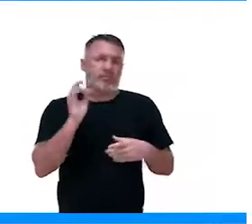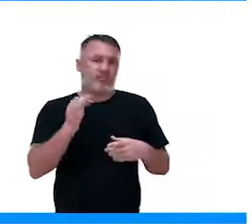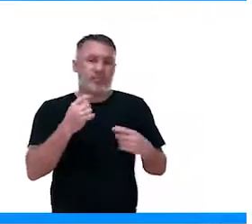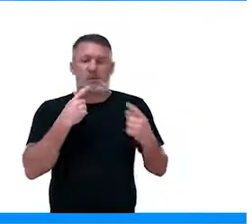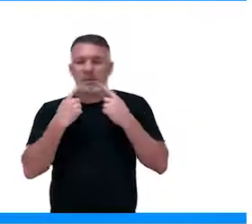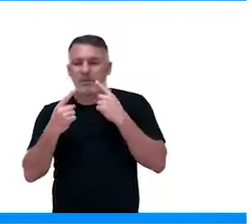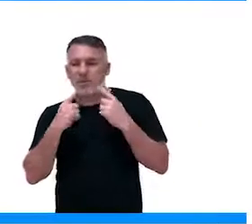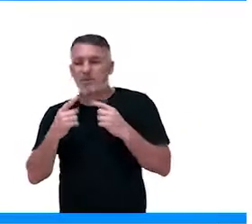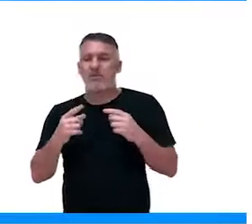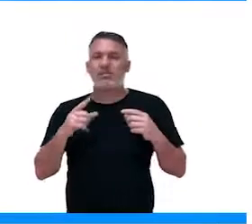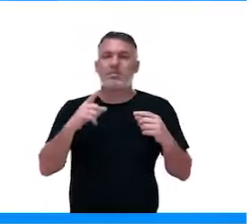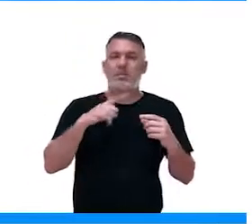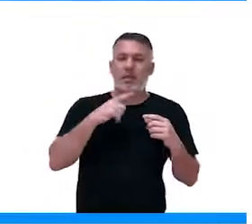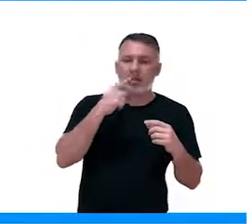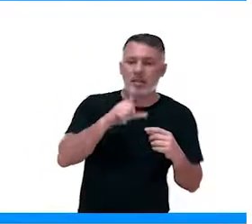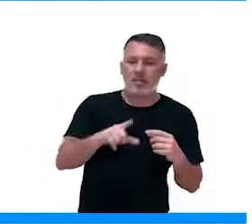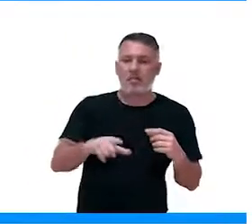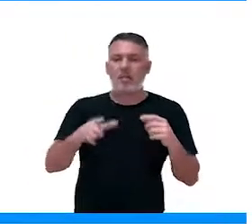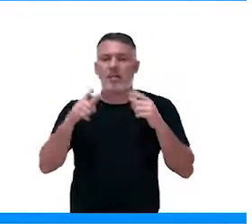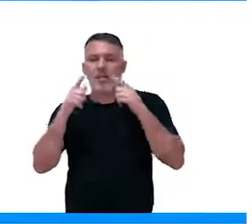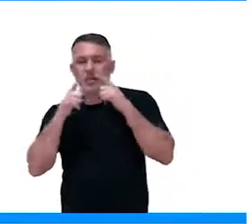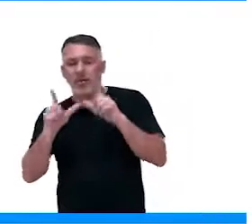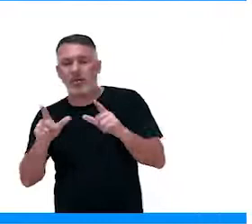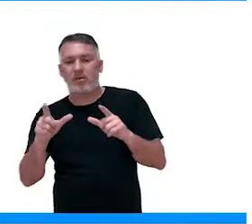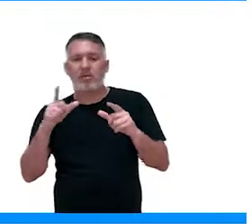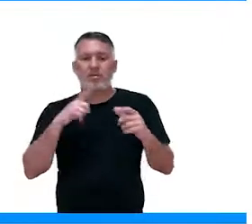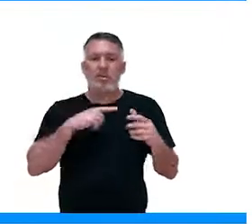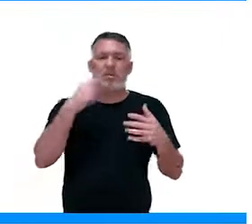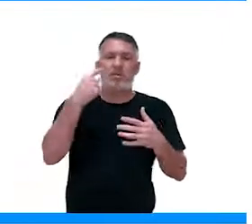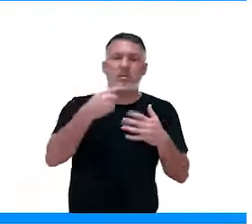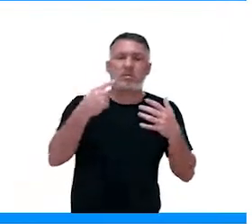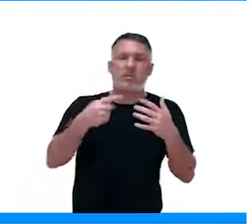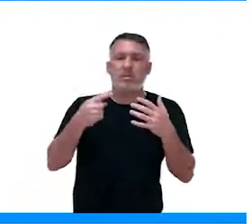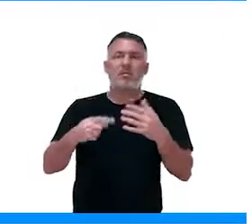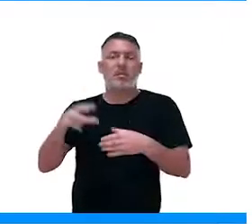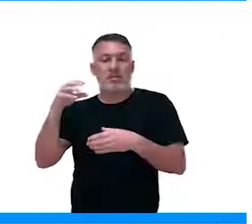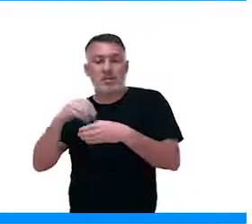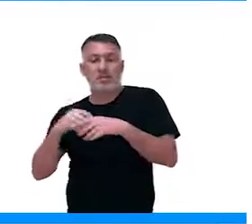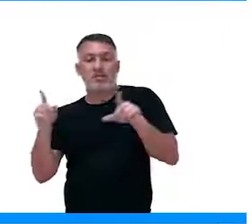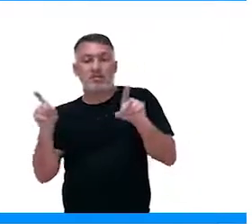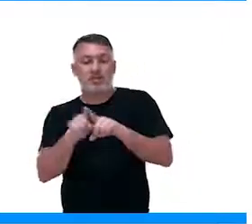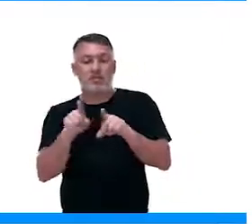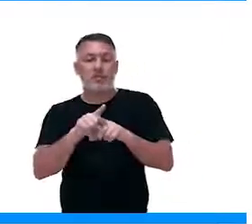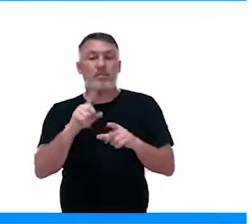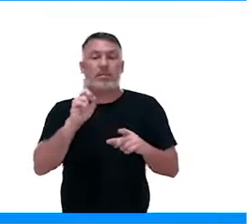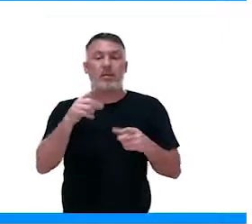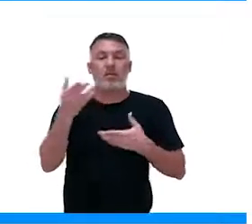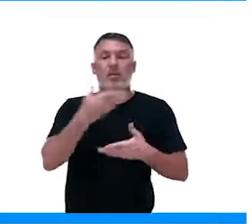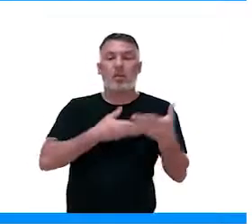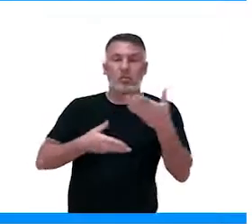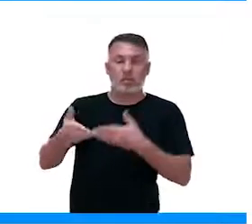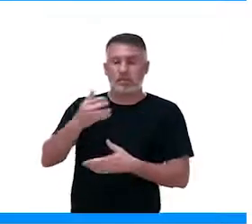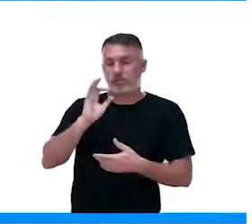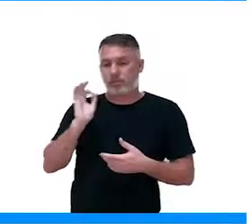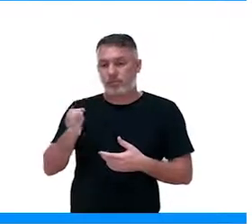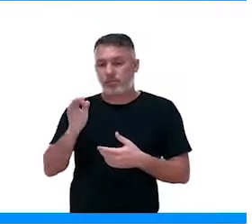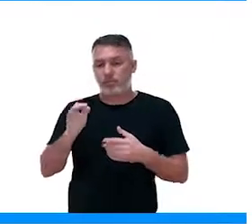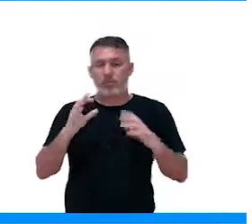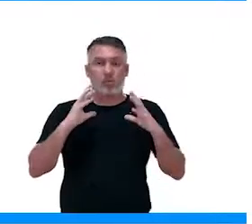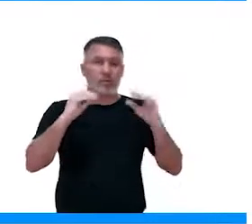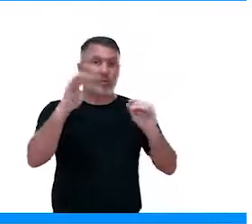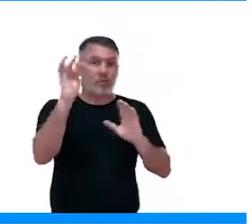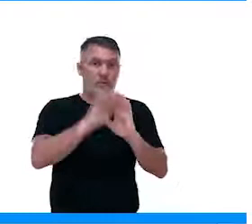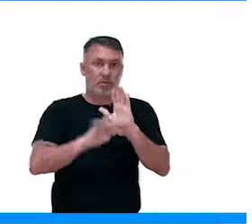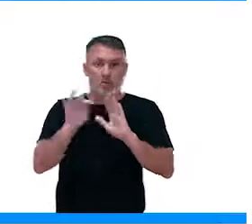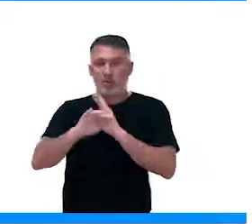né? Então, no diálogo a gente utiliza a língua e também a linguagem, muitas vezes, e nisso a gente fala de interlocução.